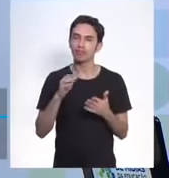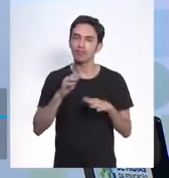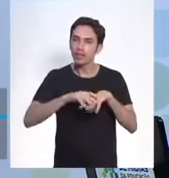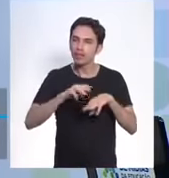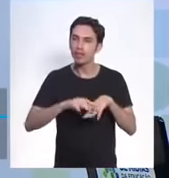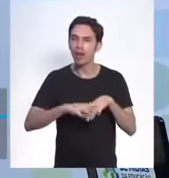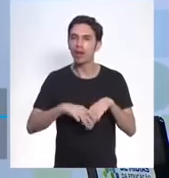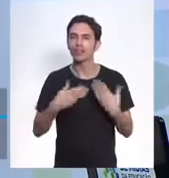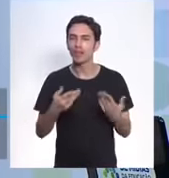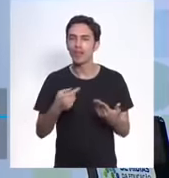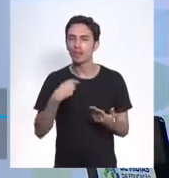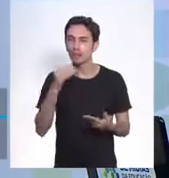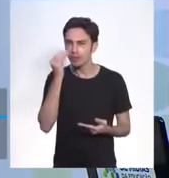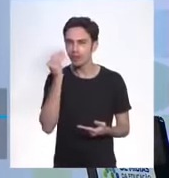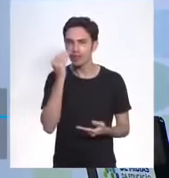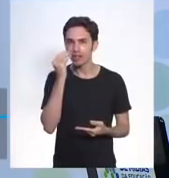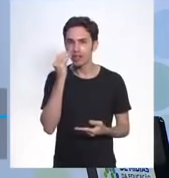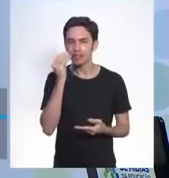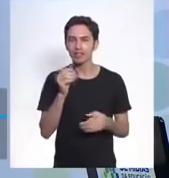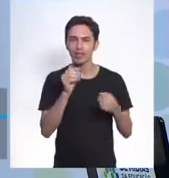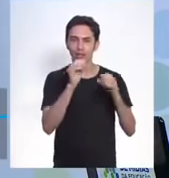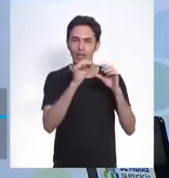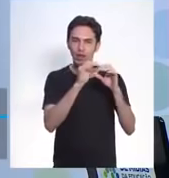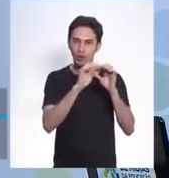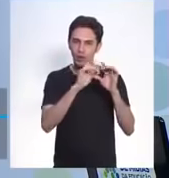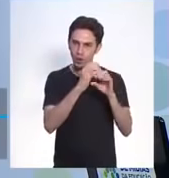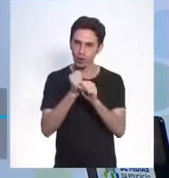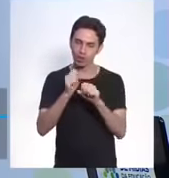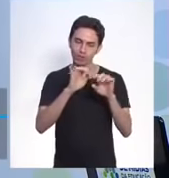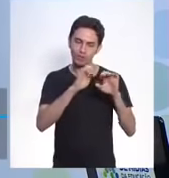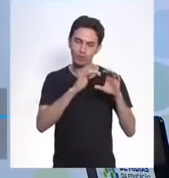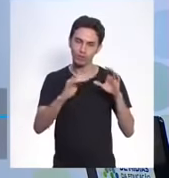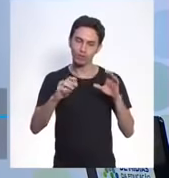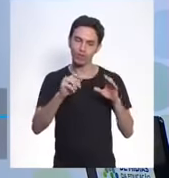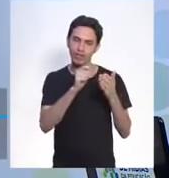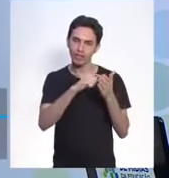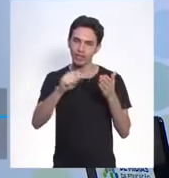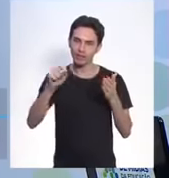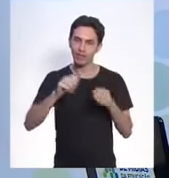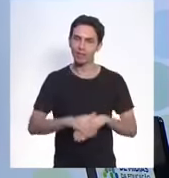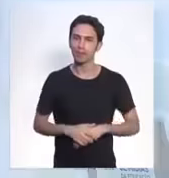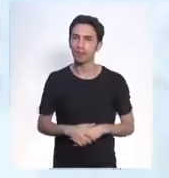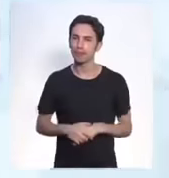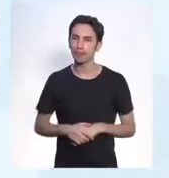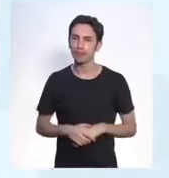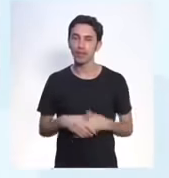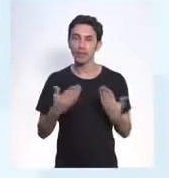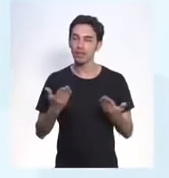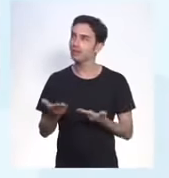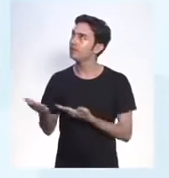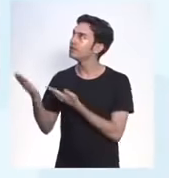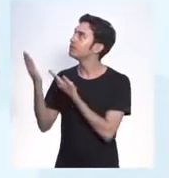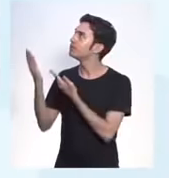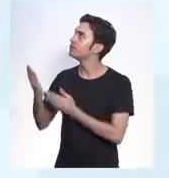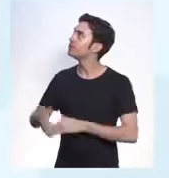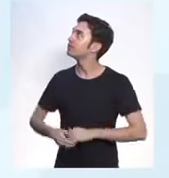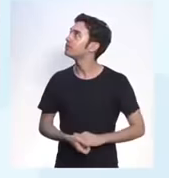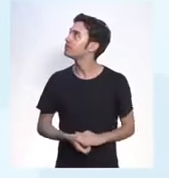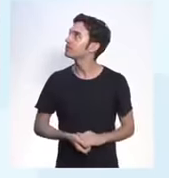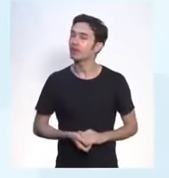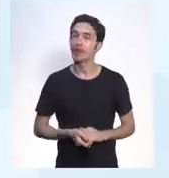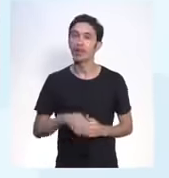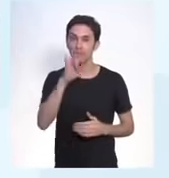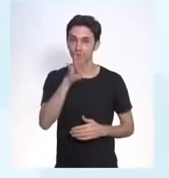matemática na teoria Vamos tentar elencar resposta aí aos pouquinhos Pode formatar minha pra ele diretor tão seguir e eu não tenho a